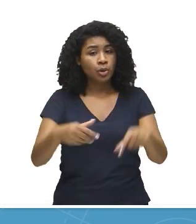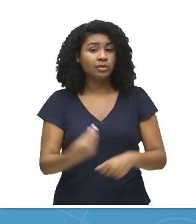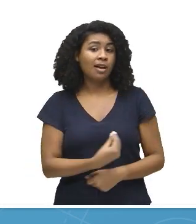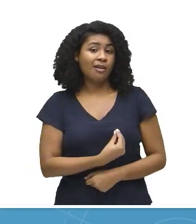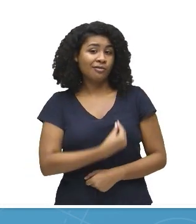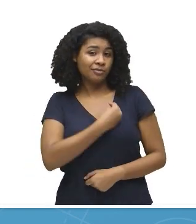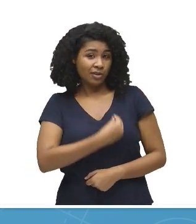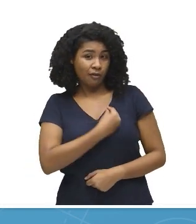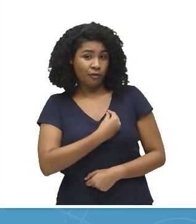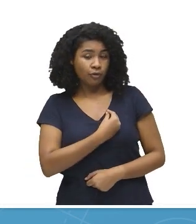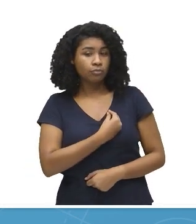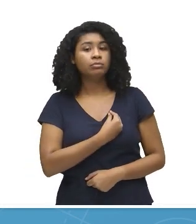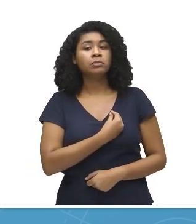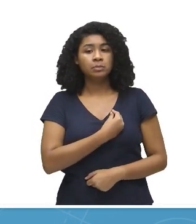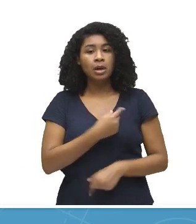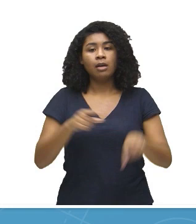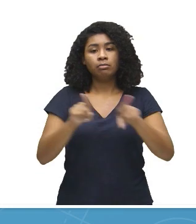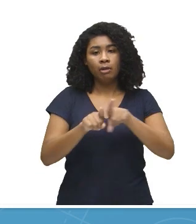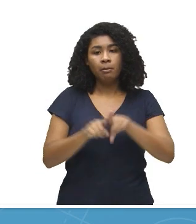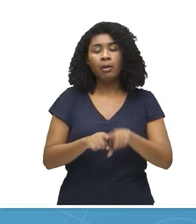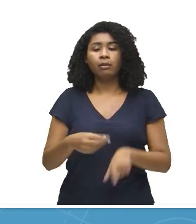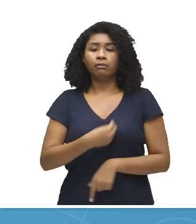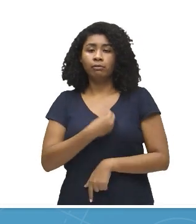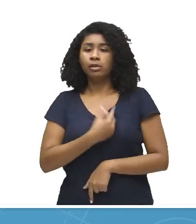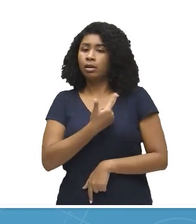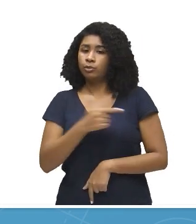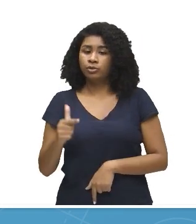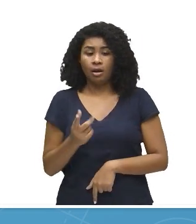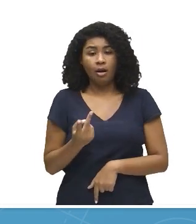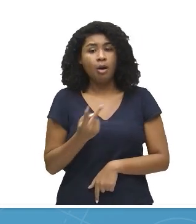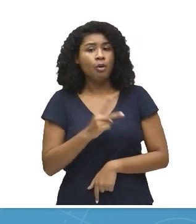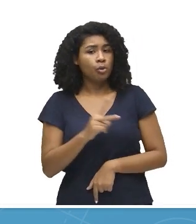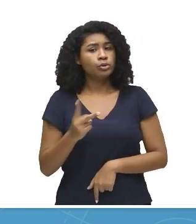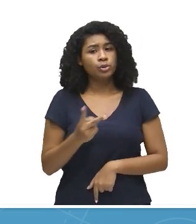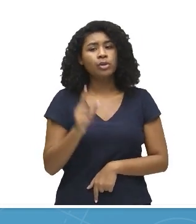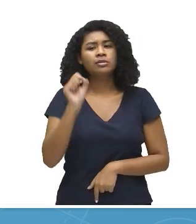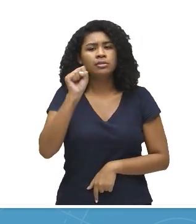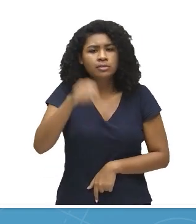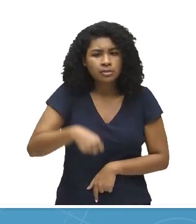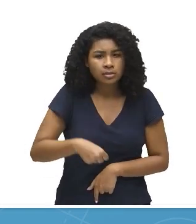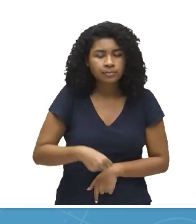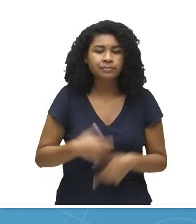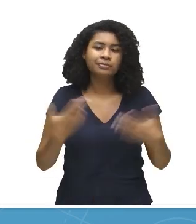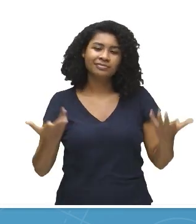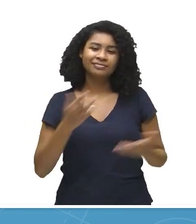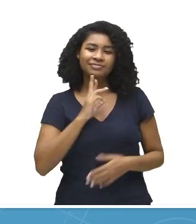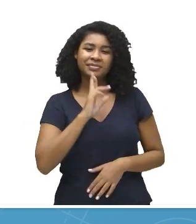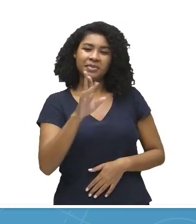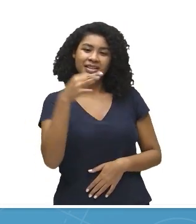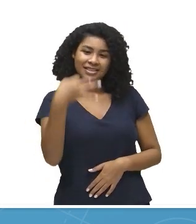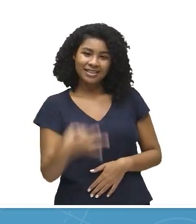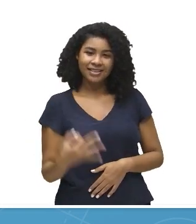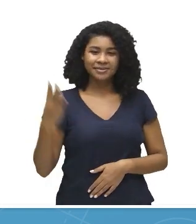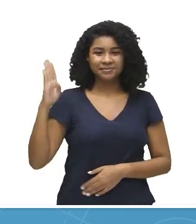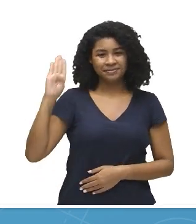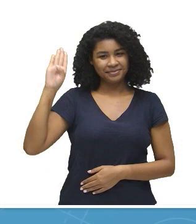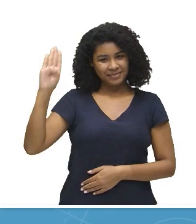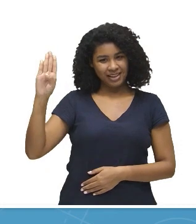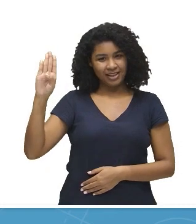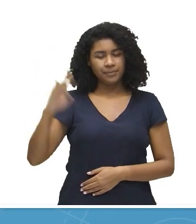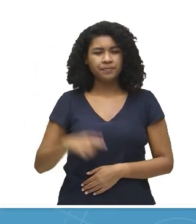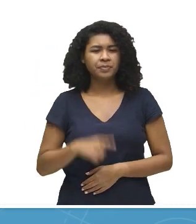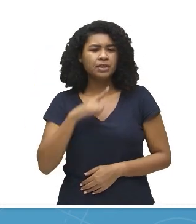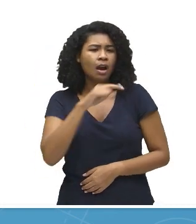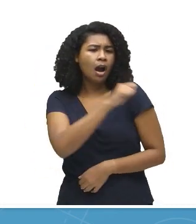Então, essa seria a questão aí correta, a letra B, né? Então, a gente tem aí o Carlo